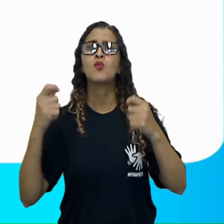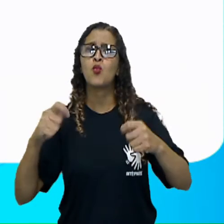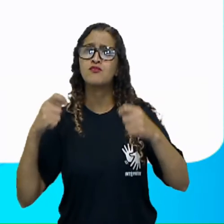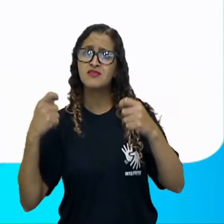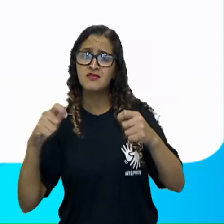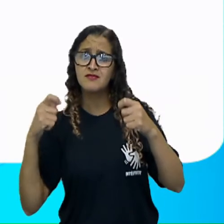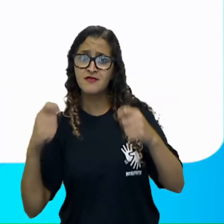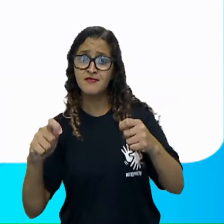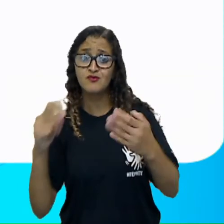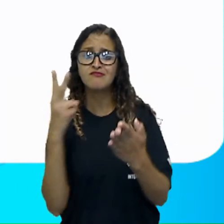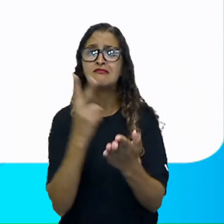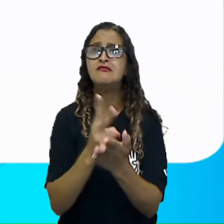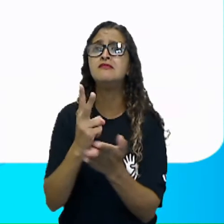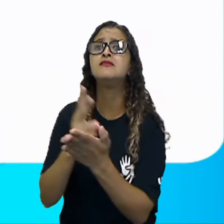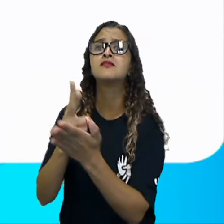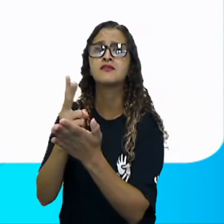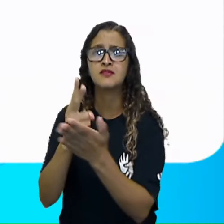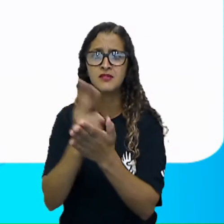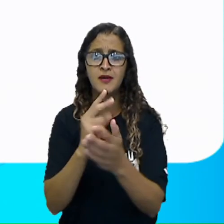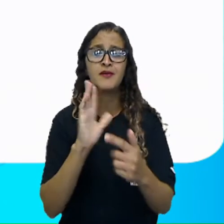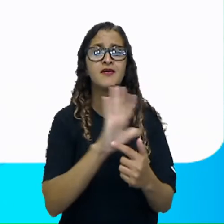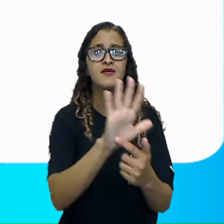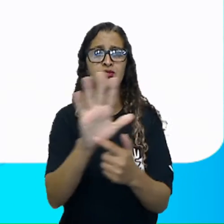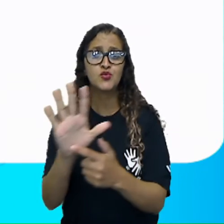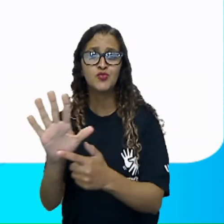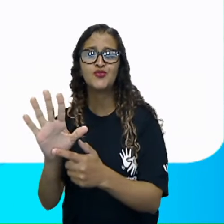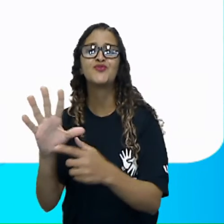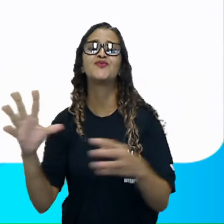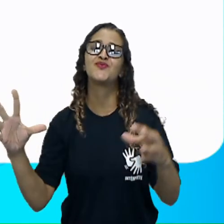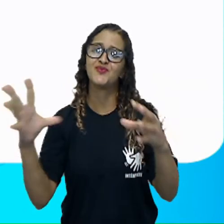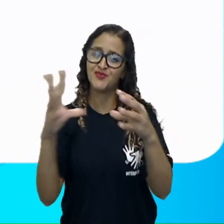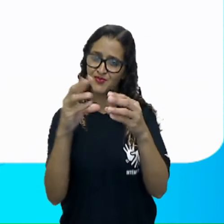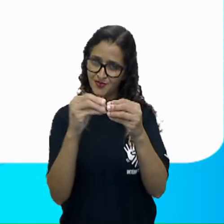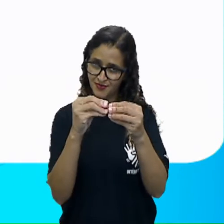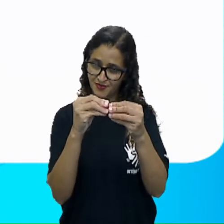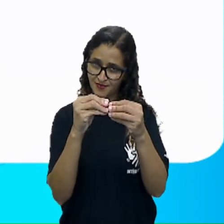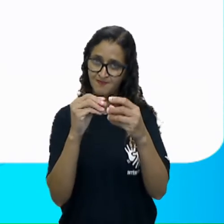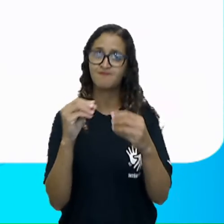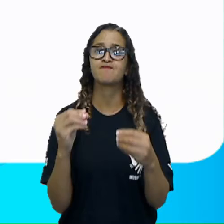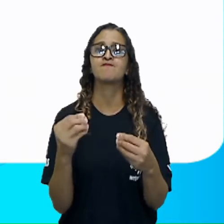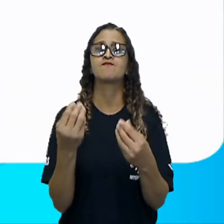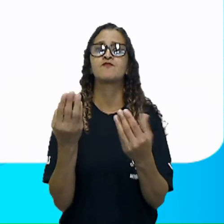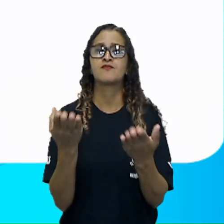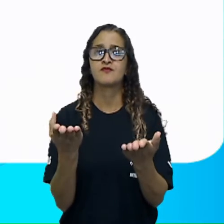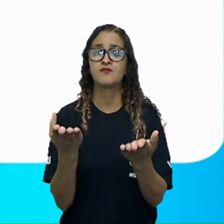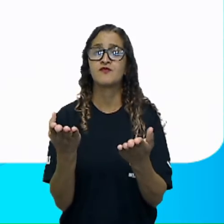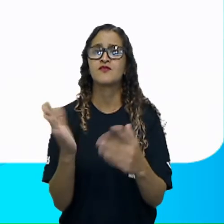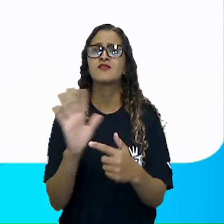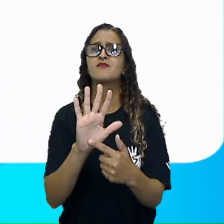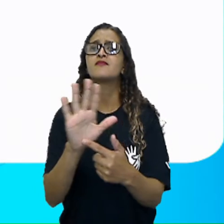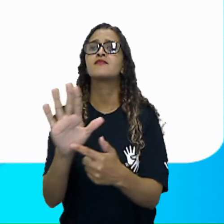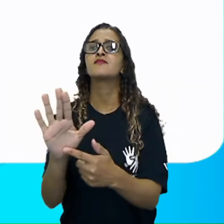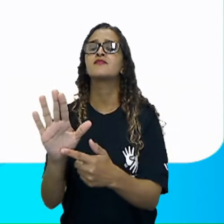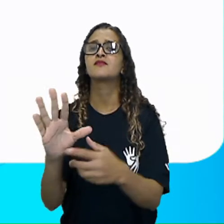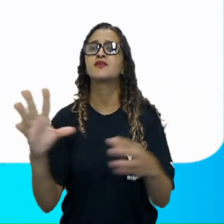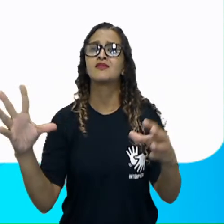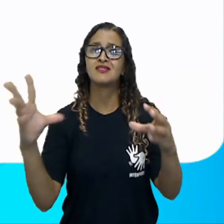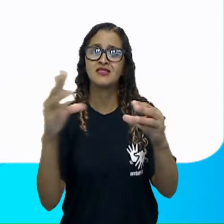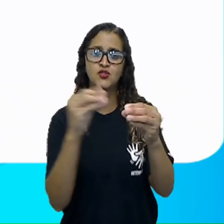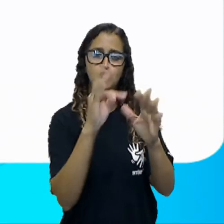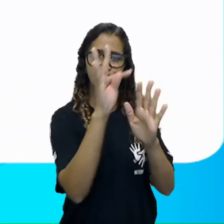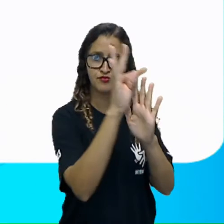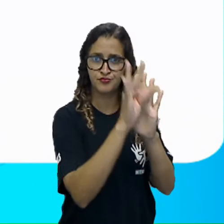periódicos que apresentavam apenas resumos. A partir disso, podemos inferir